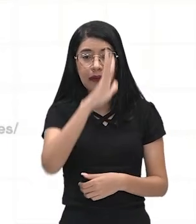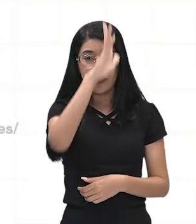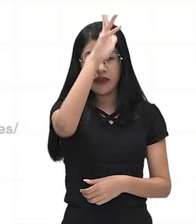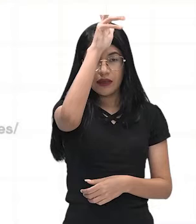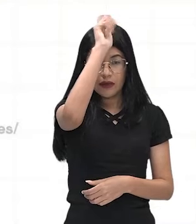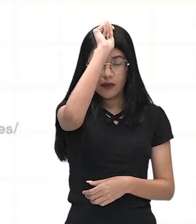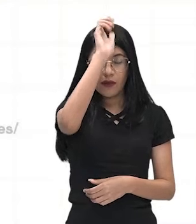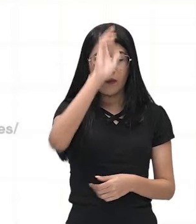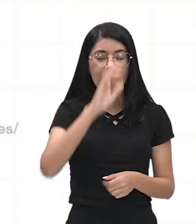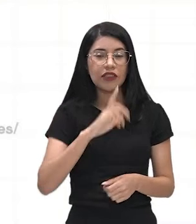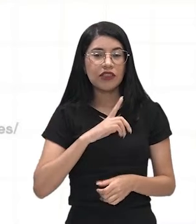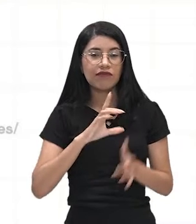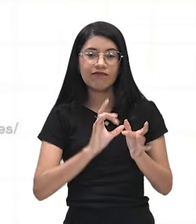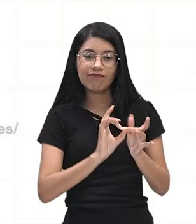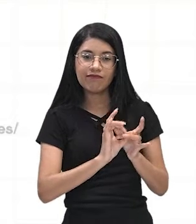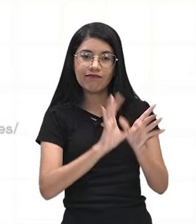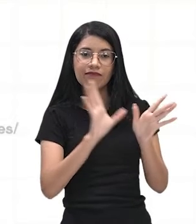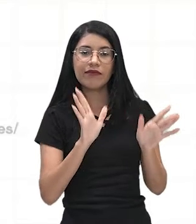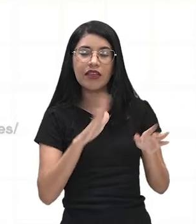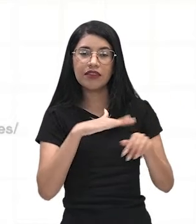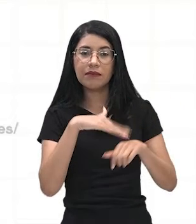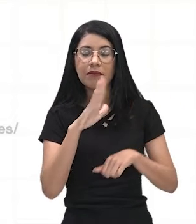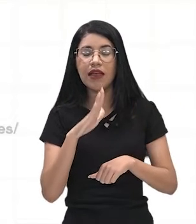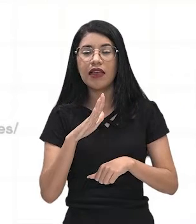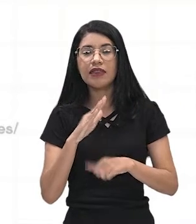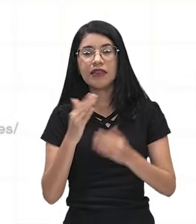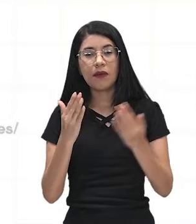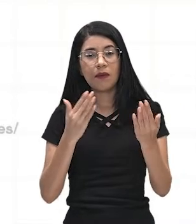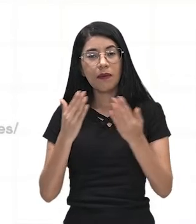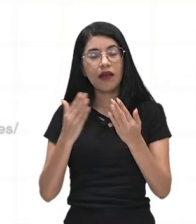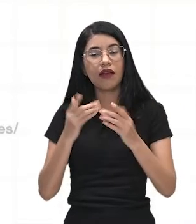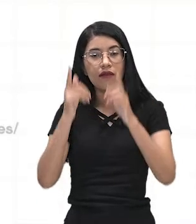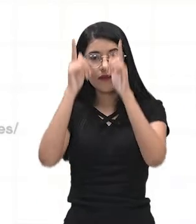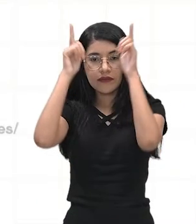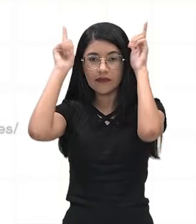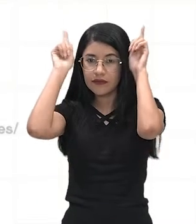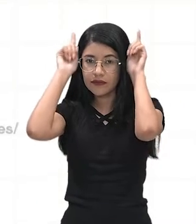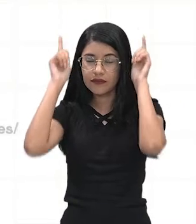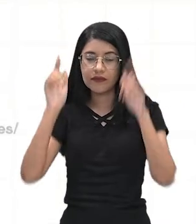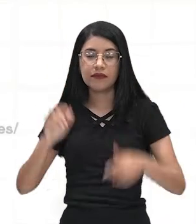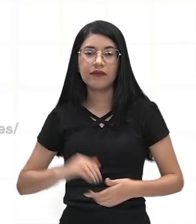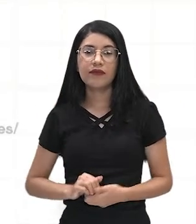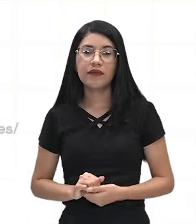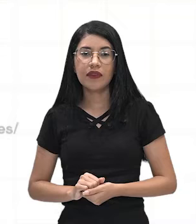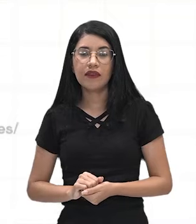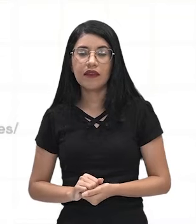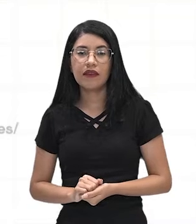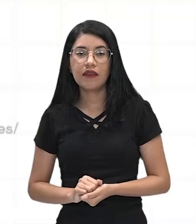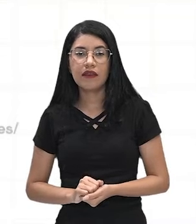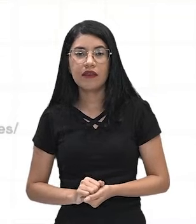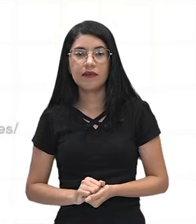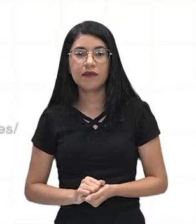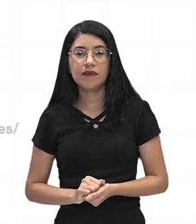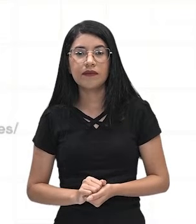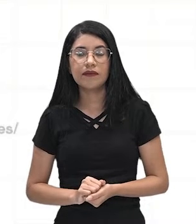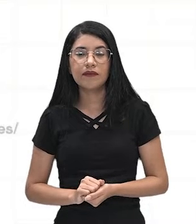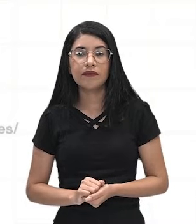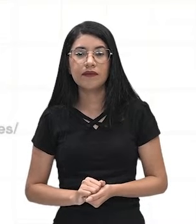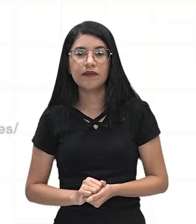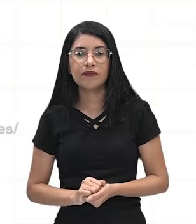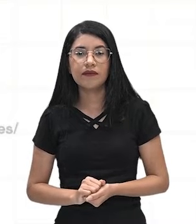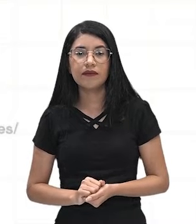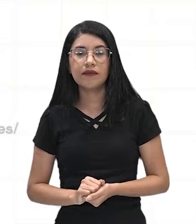mais de liberdade do que na Grécia. Elas tinham, então, uma participação